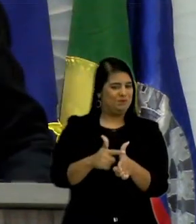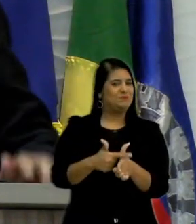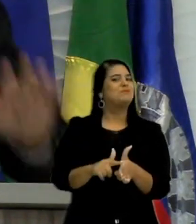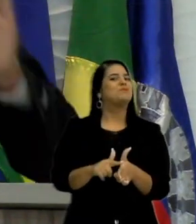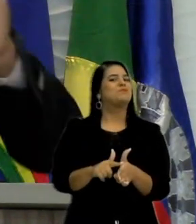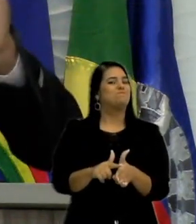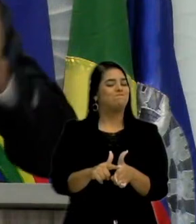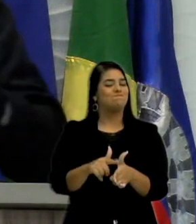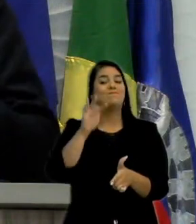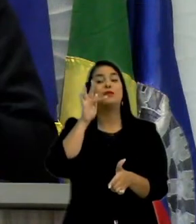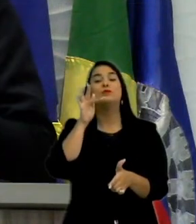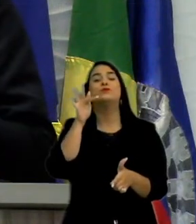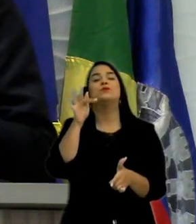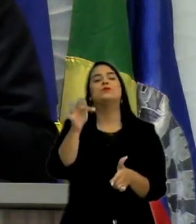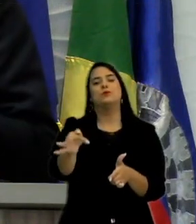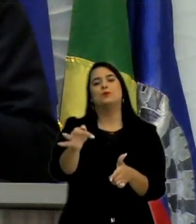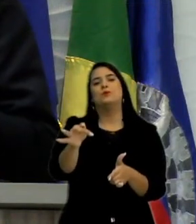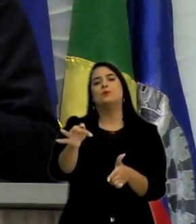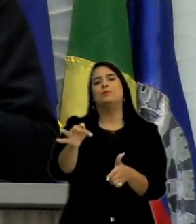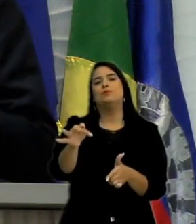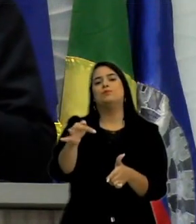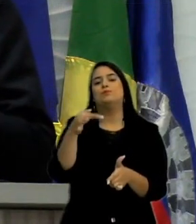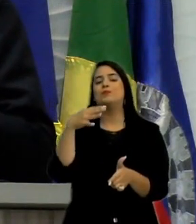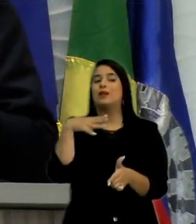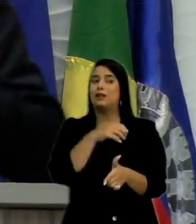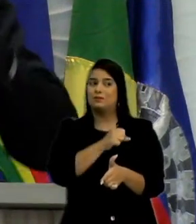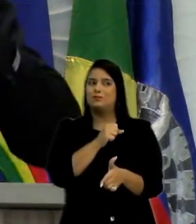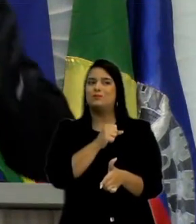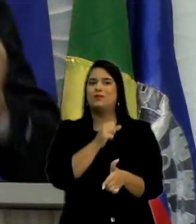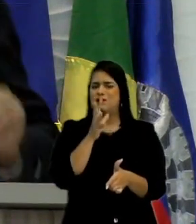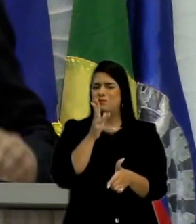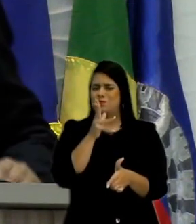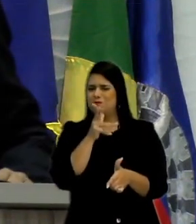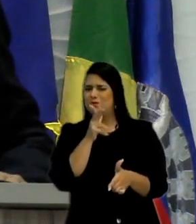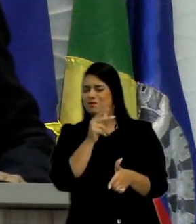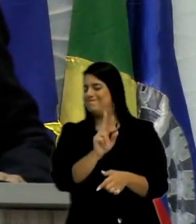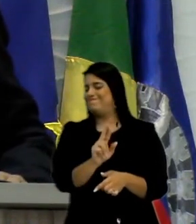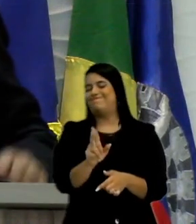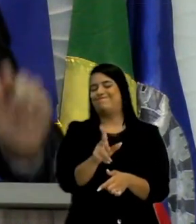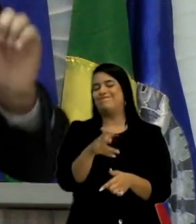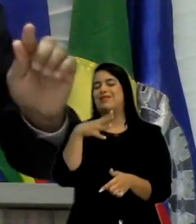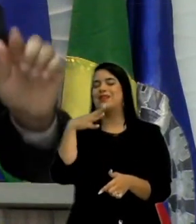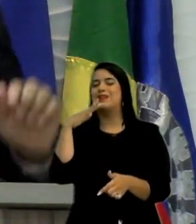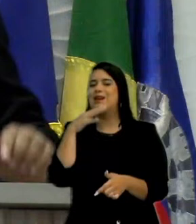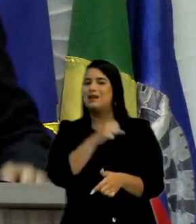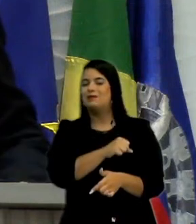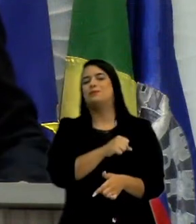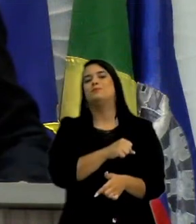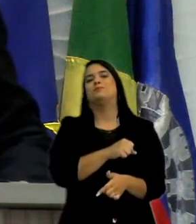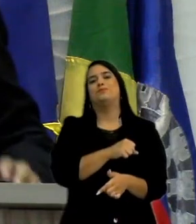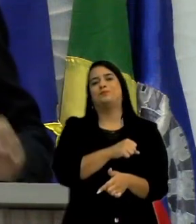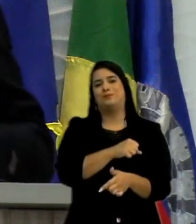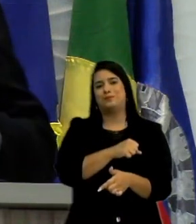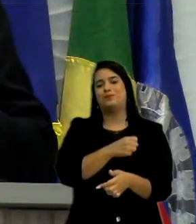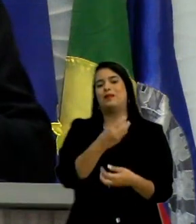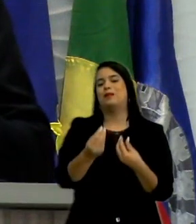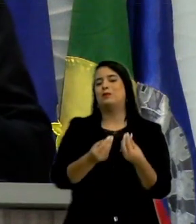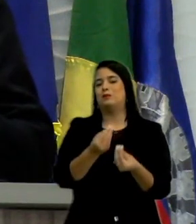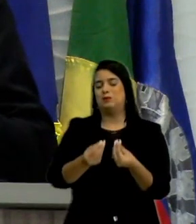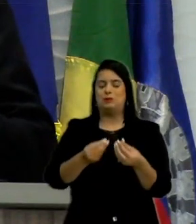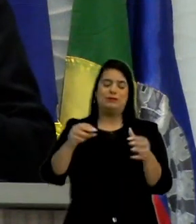unificação. Daqui a pouco a gente vai ver o resultado dessa unificação dos fundos do